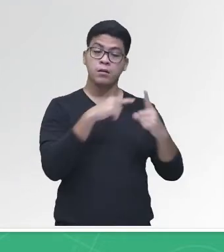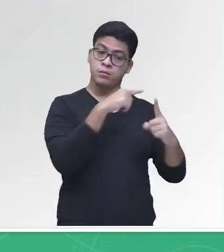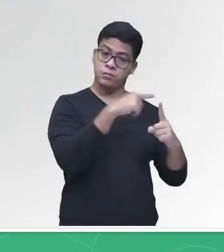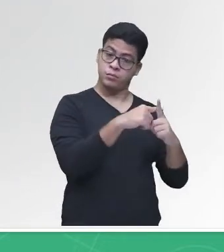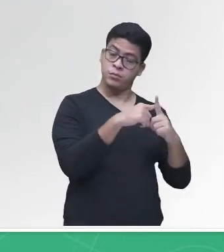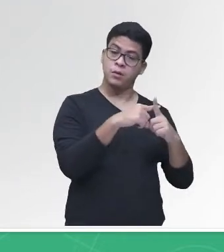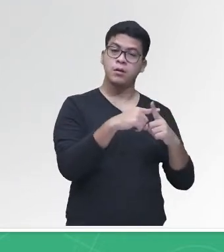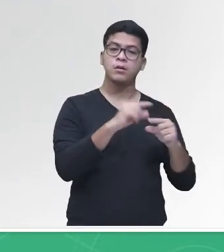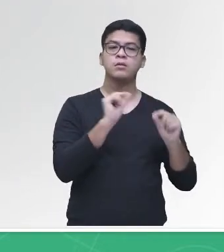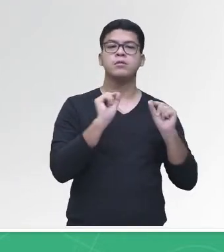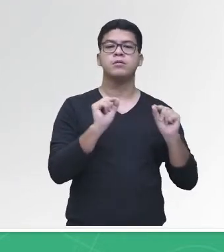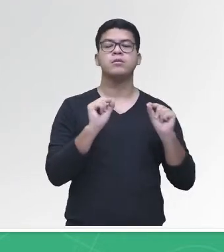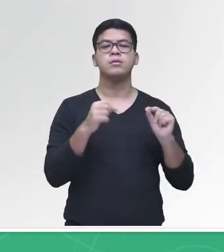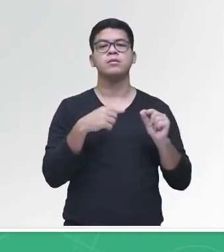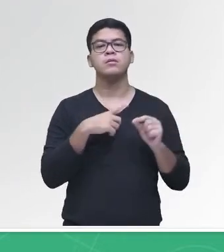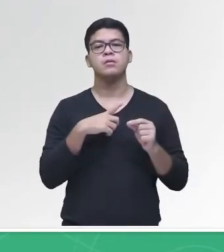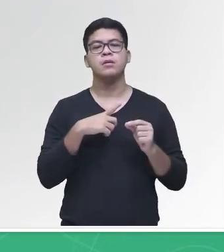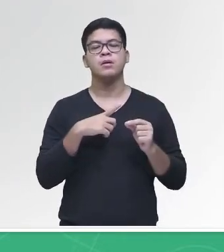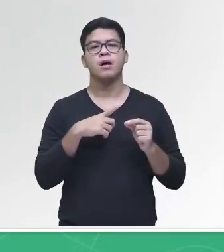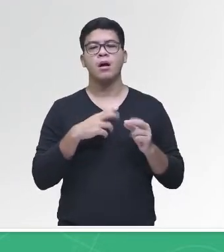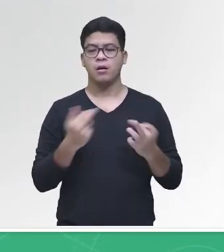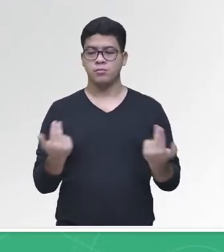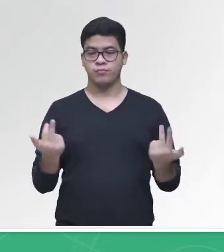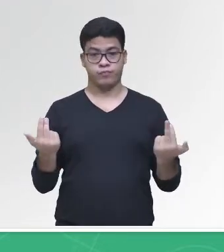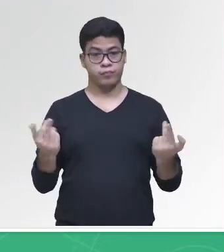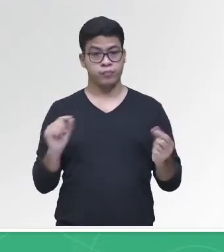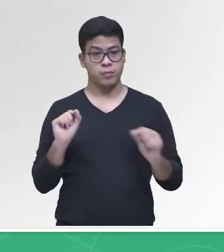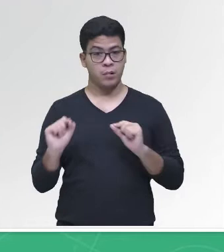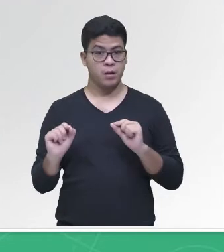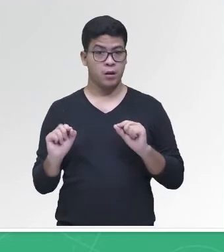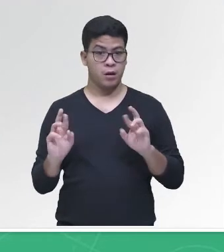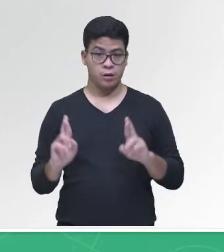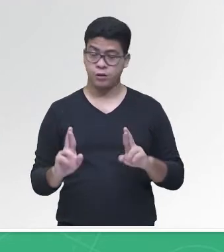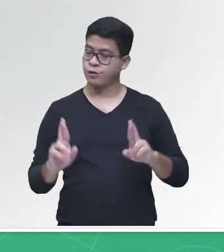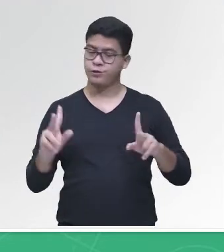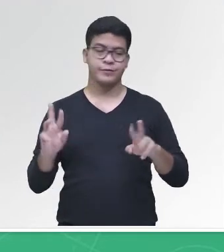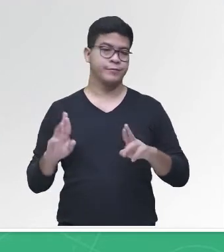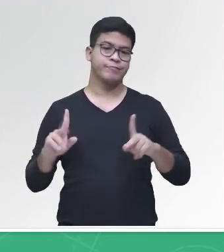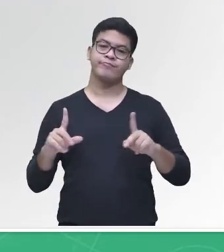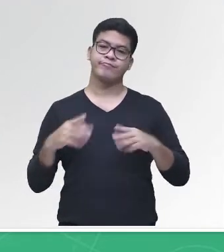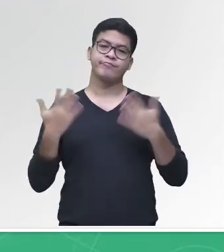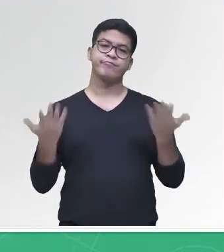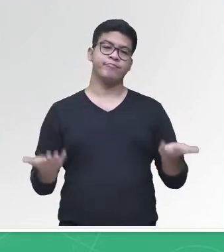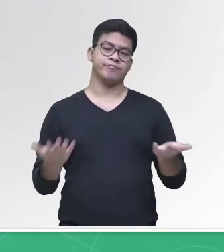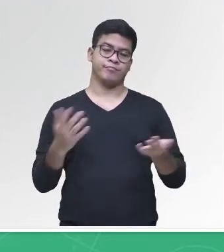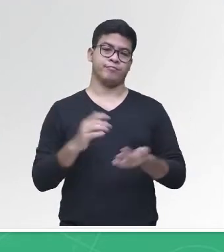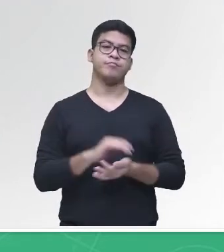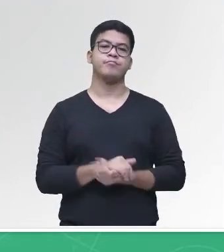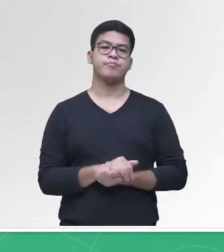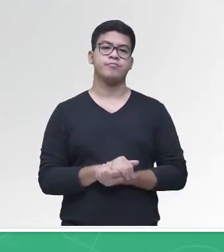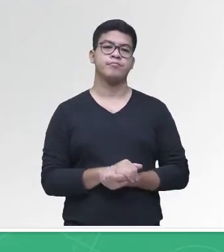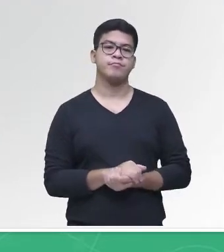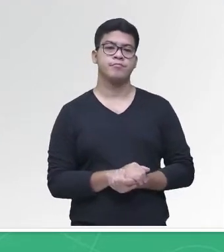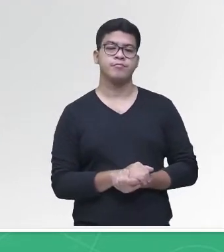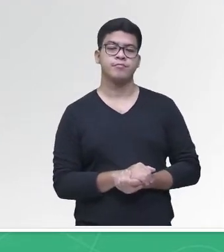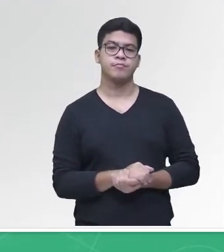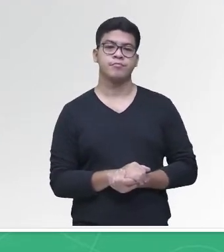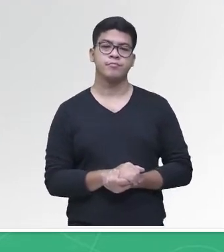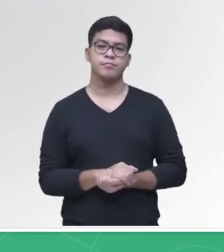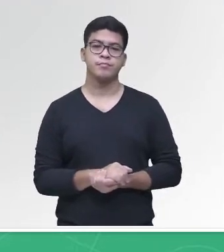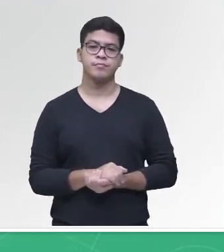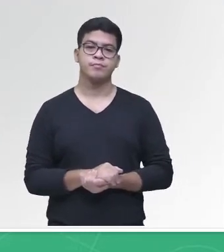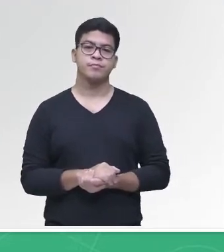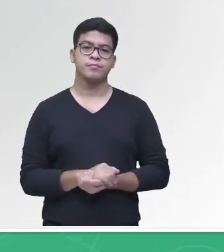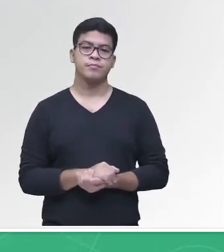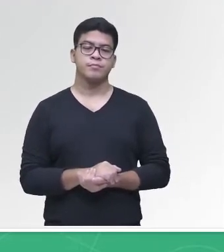seja, ele tem cargas elétricas de sinais, um positivo e o outro negativo, porém com o mesmo